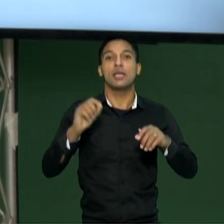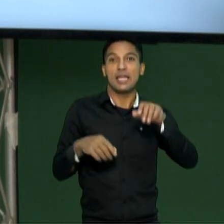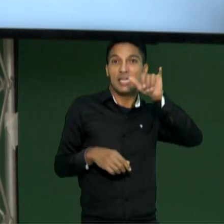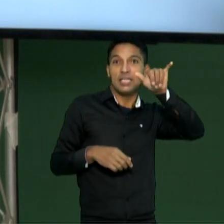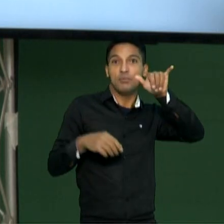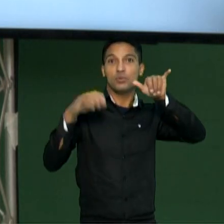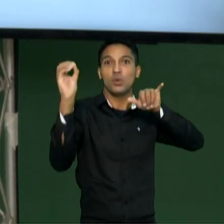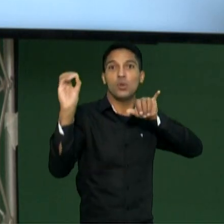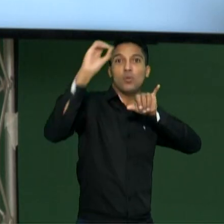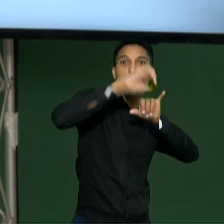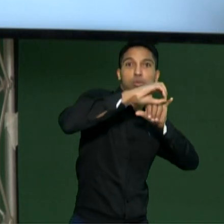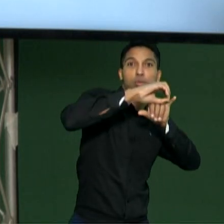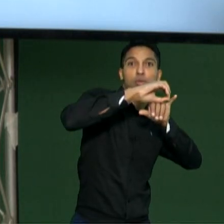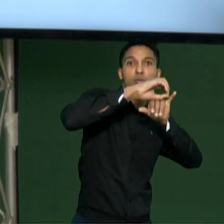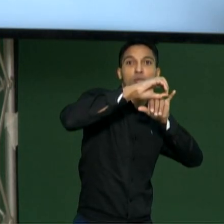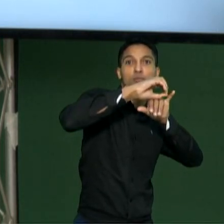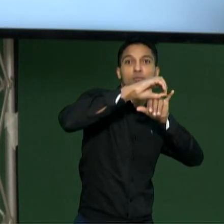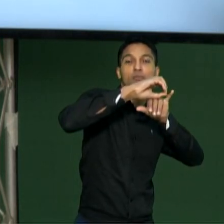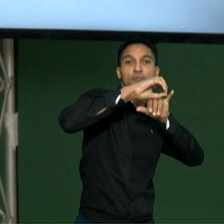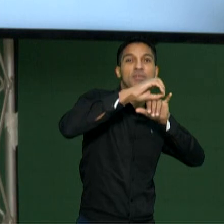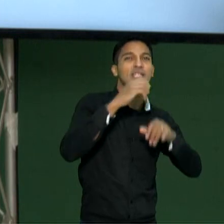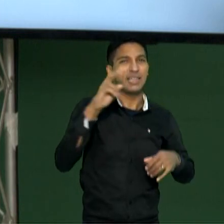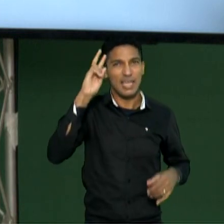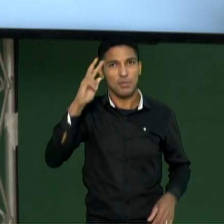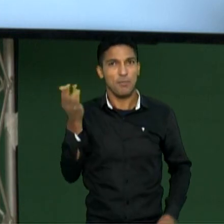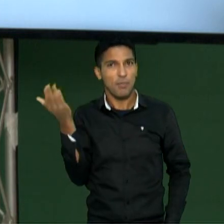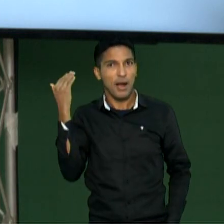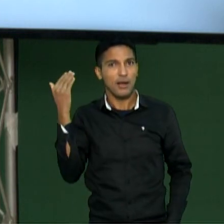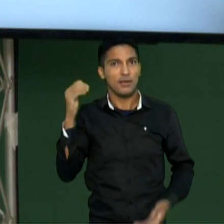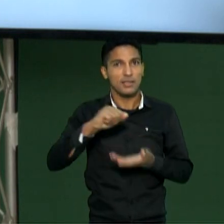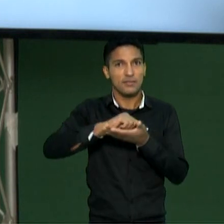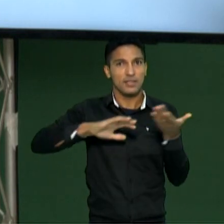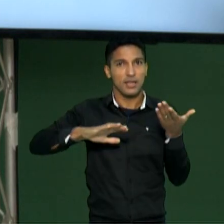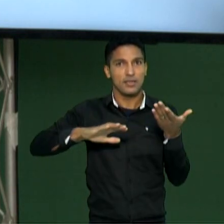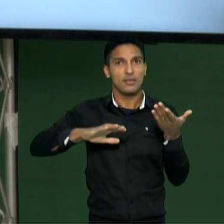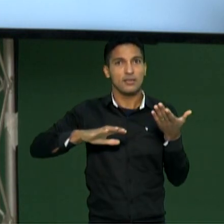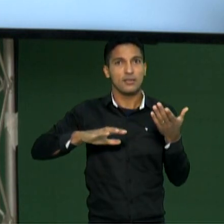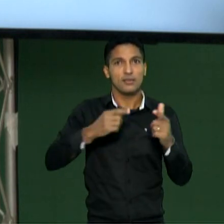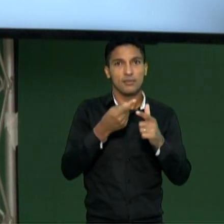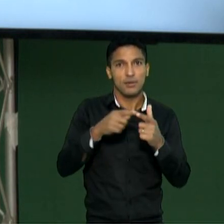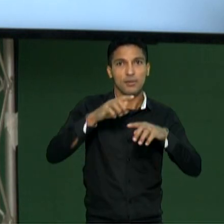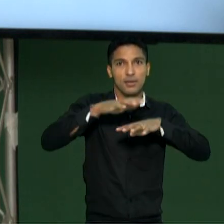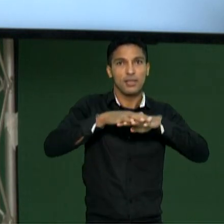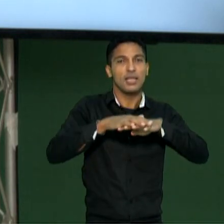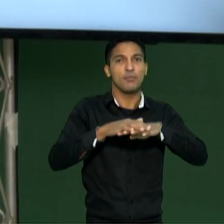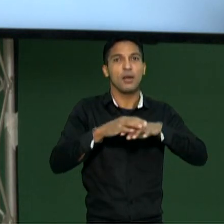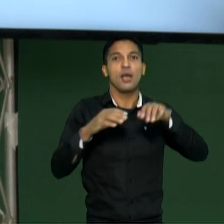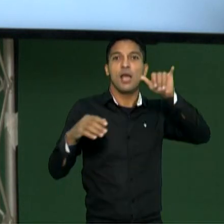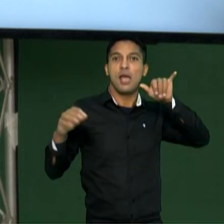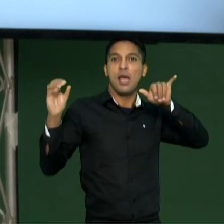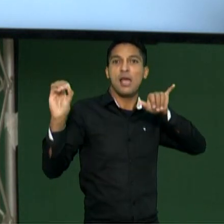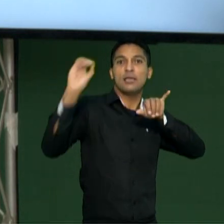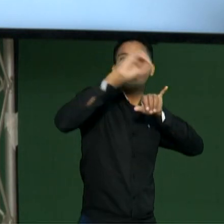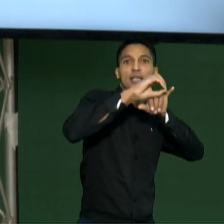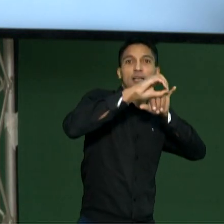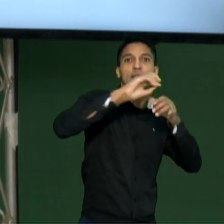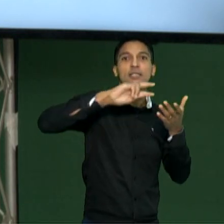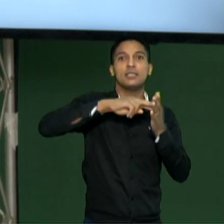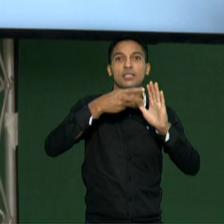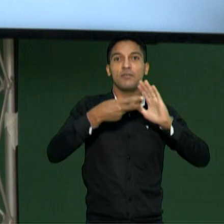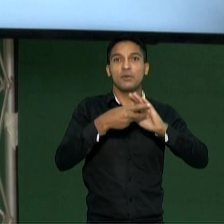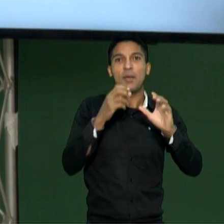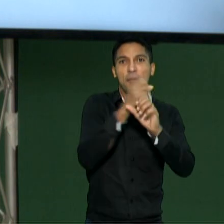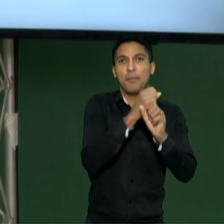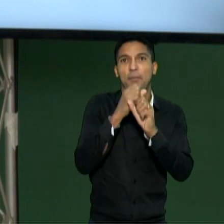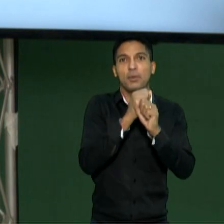dois primeiros exercícios, a gente viu que trocando o y por zero, estou calculando o quê? A raiz da minha função. Então, nesse caso aqui,